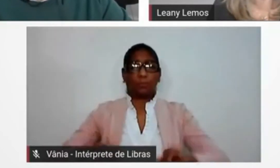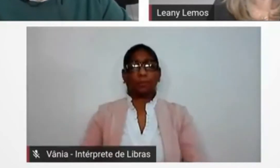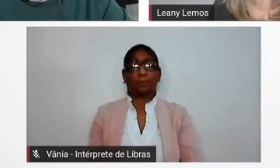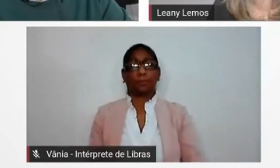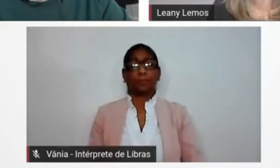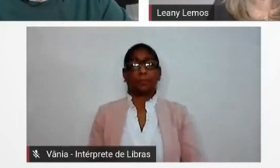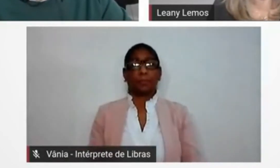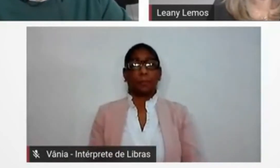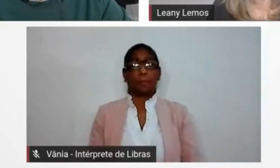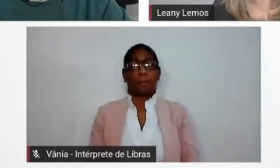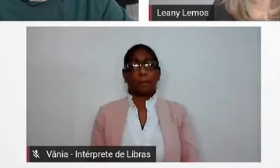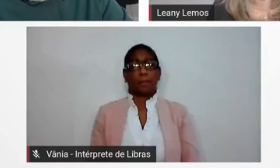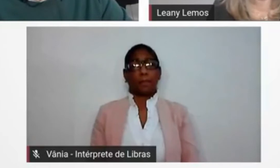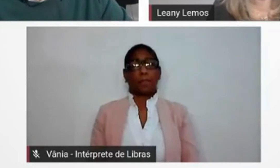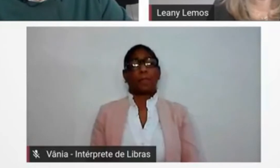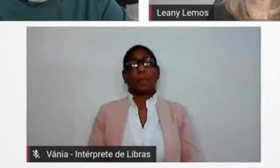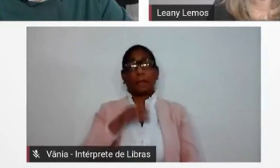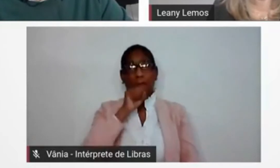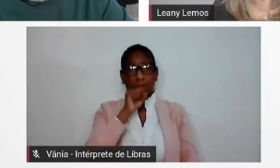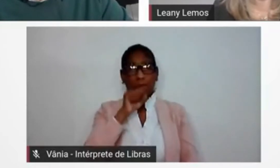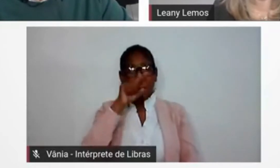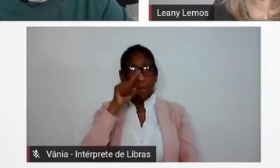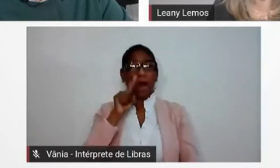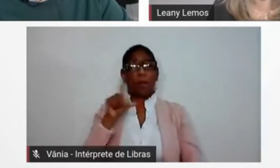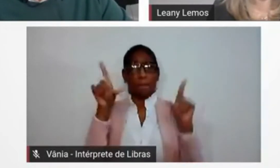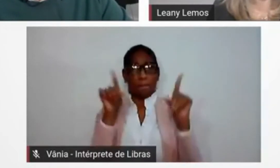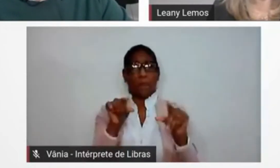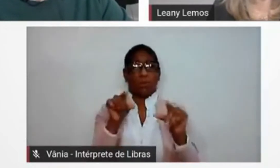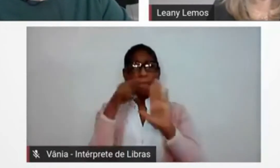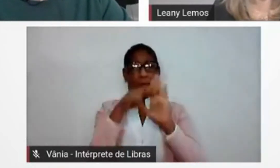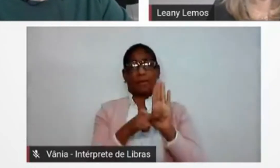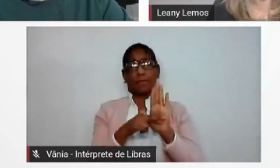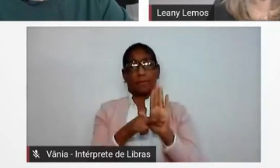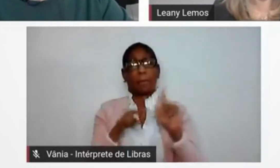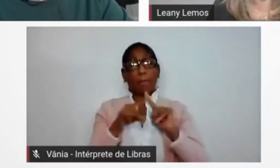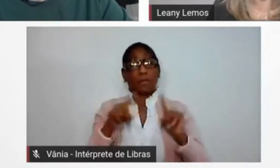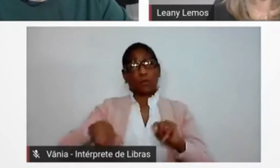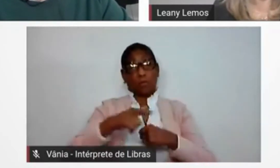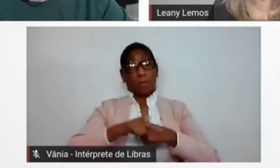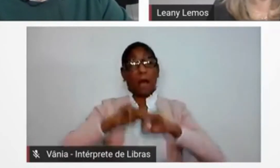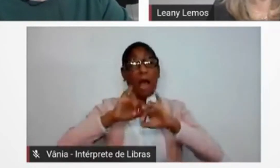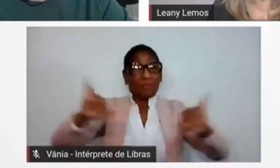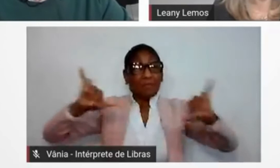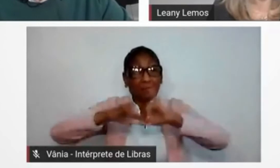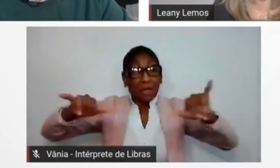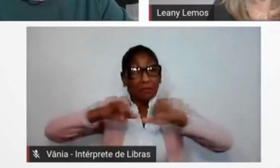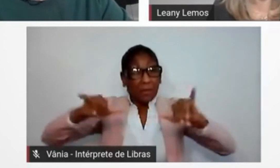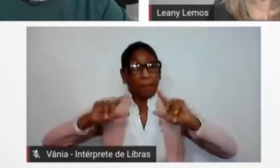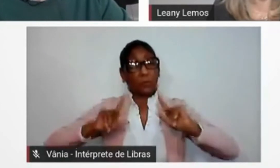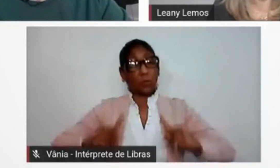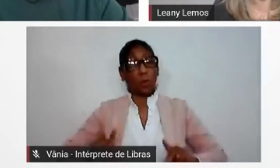restrições possam ser menores nessas regiões, porque o papel do Estado é esse, alertar a população do nível de risco que se